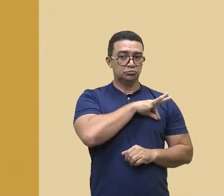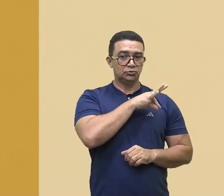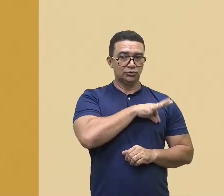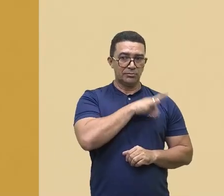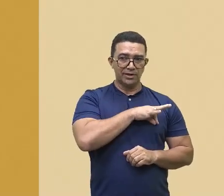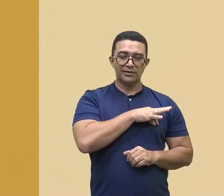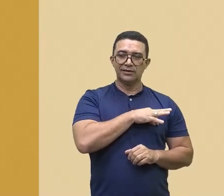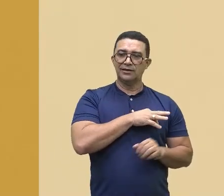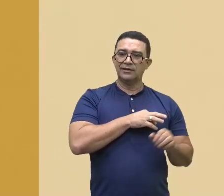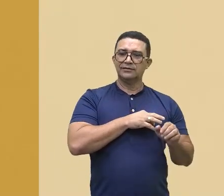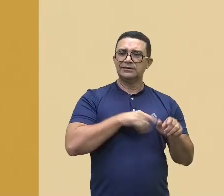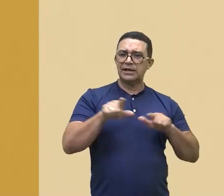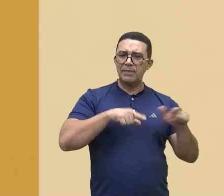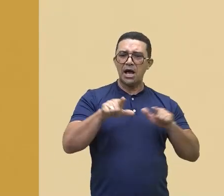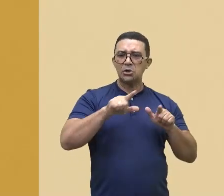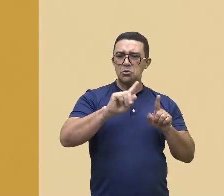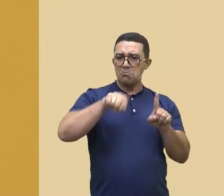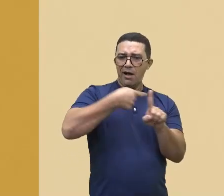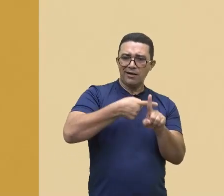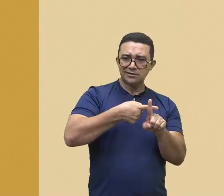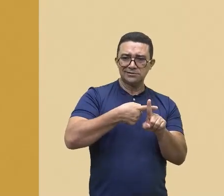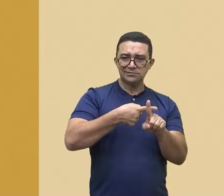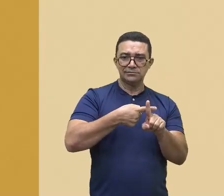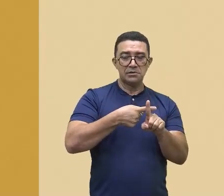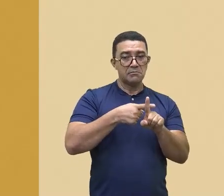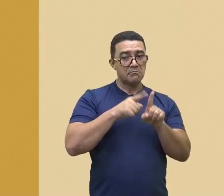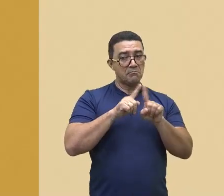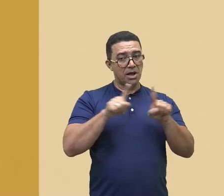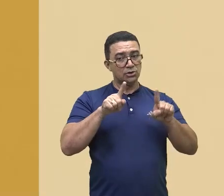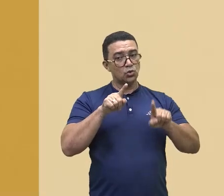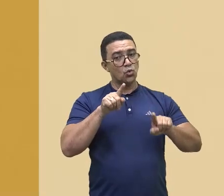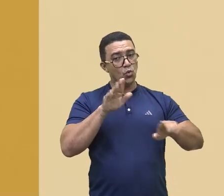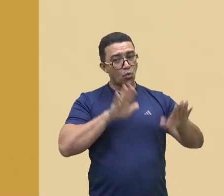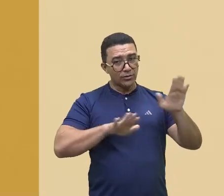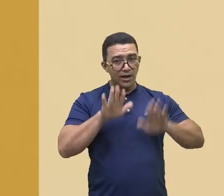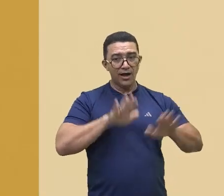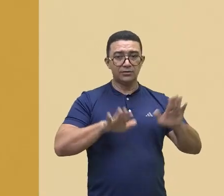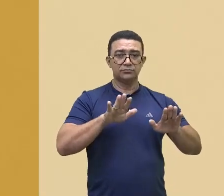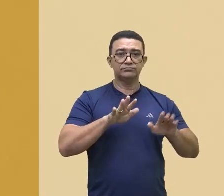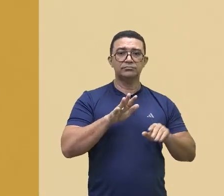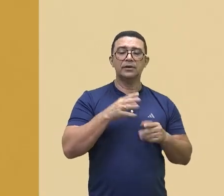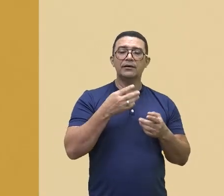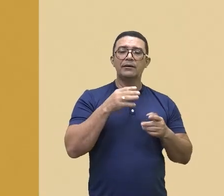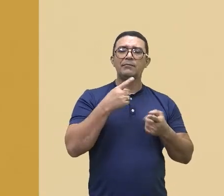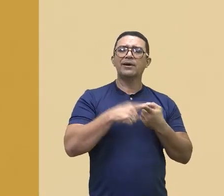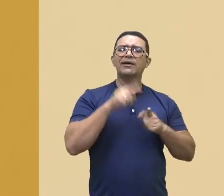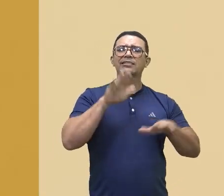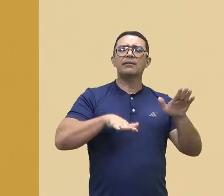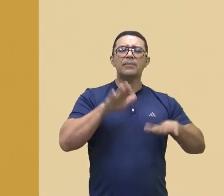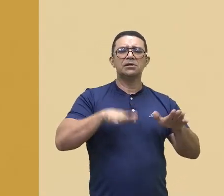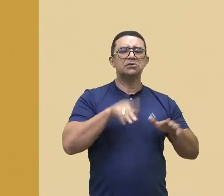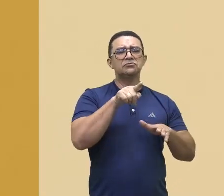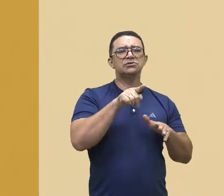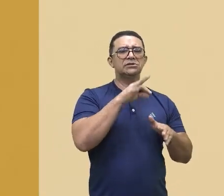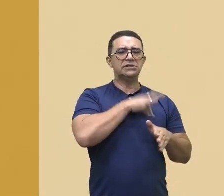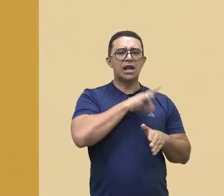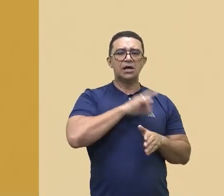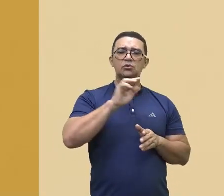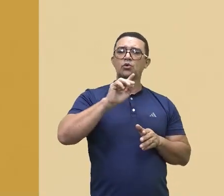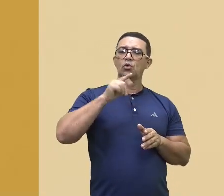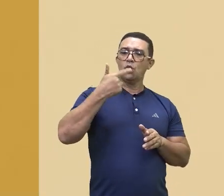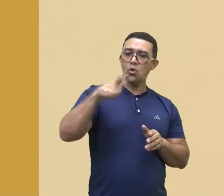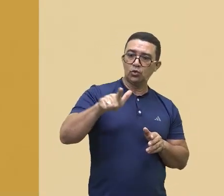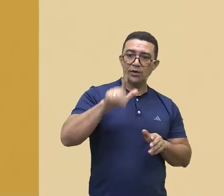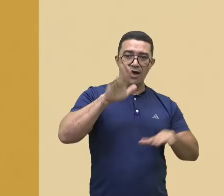extra, mas tenham muito cuidado com a questão da renda extra. Porque dependendo da renda, você precisa gastar